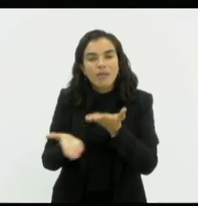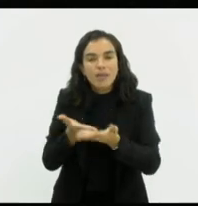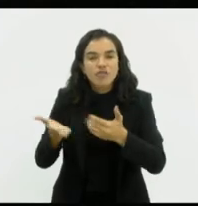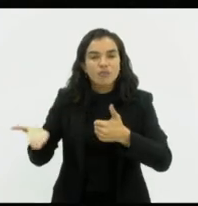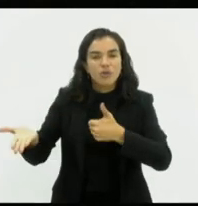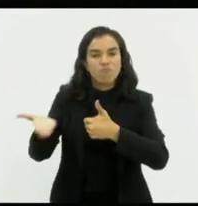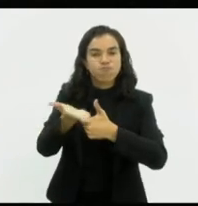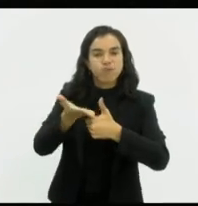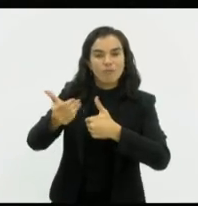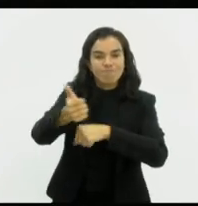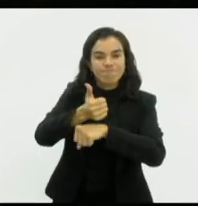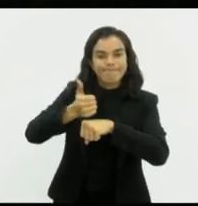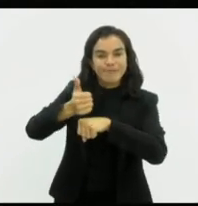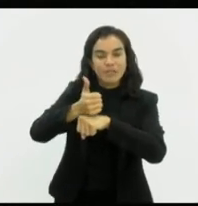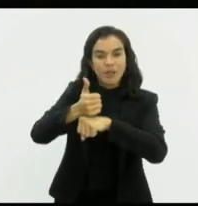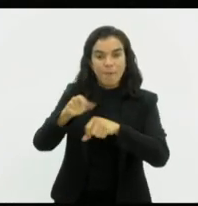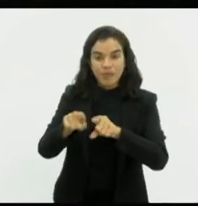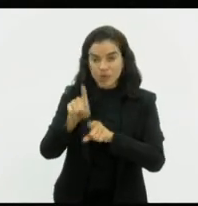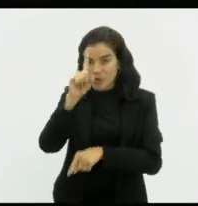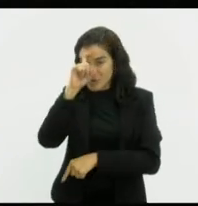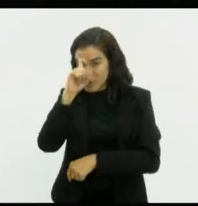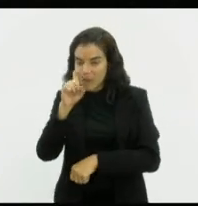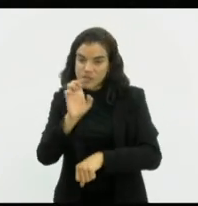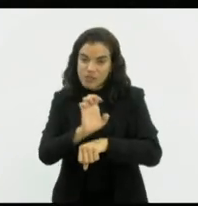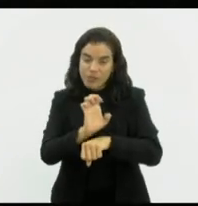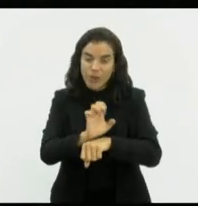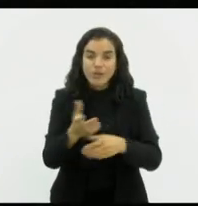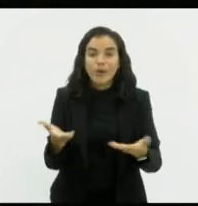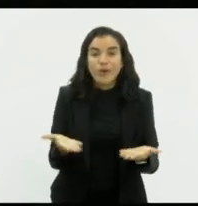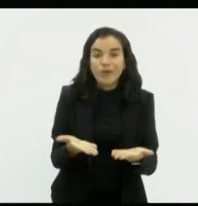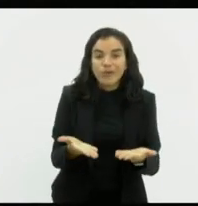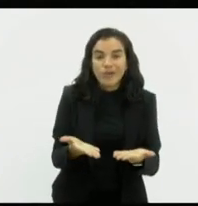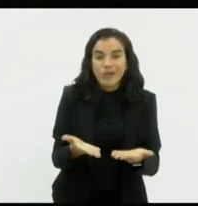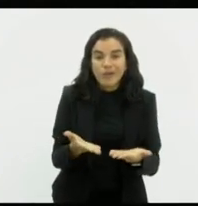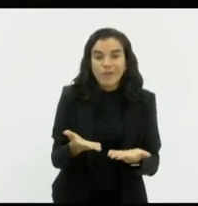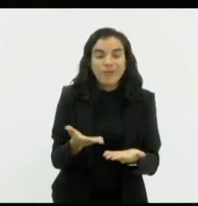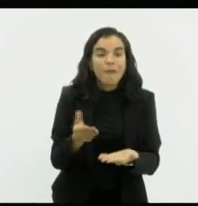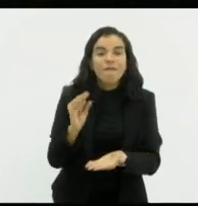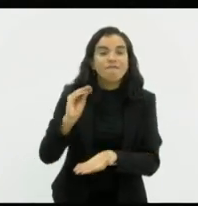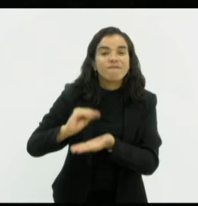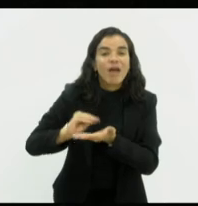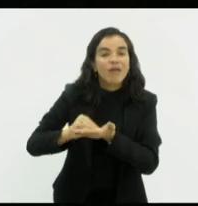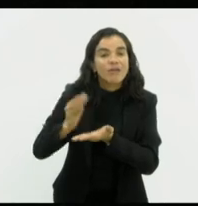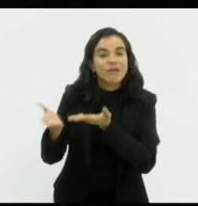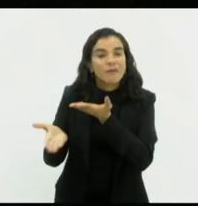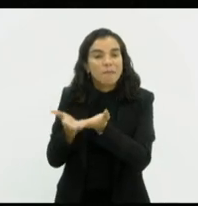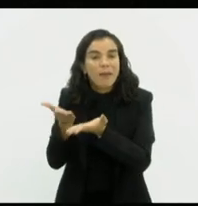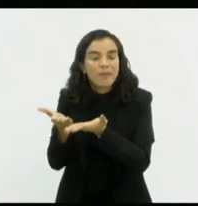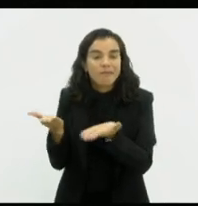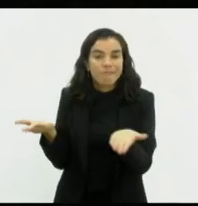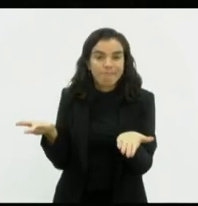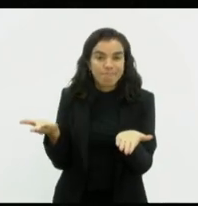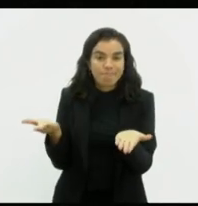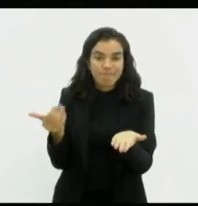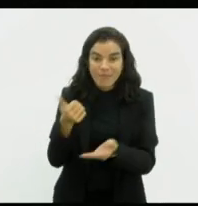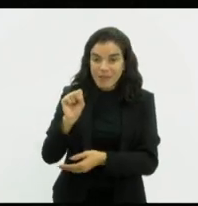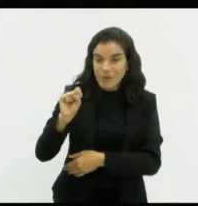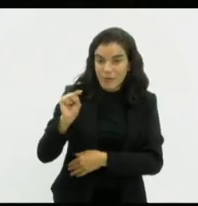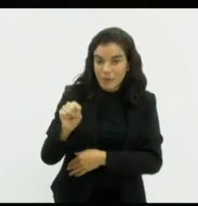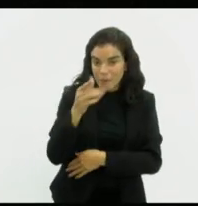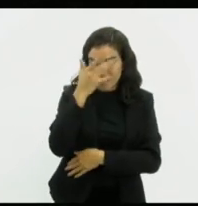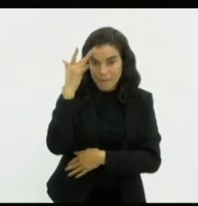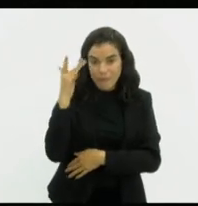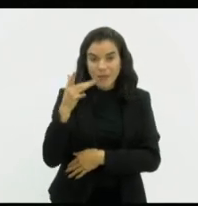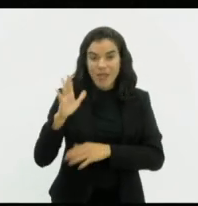hospitais municipais e os hospitais estaduais, e hoje ela deixa de atender 18 mil pessoas. Somente com caixas de